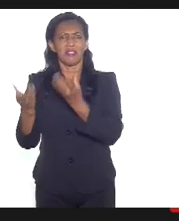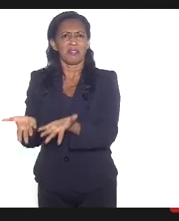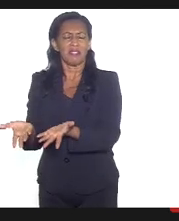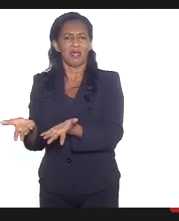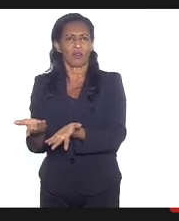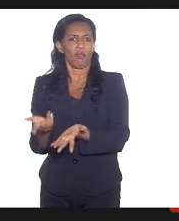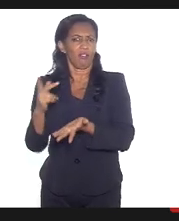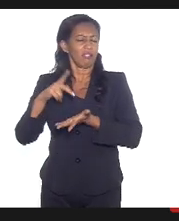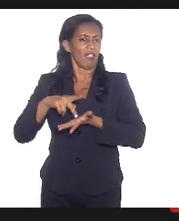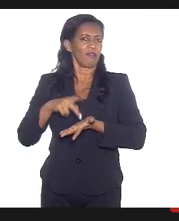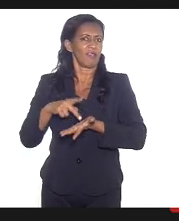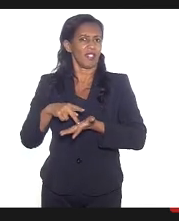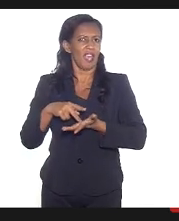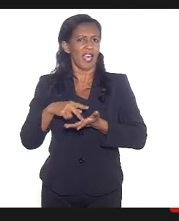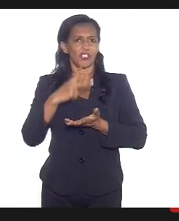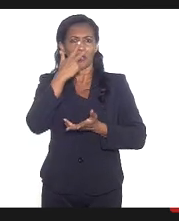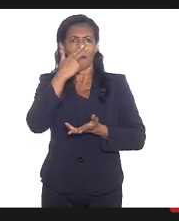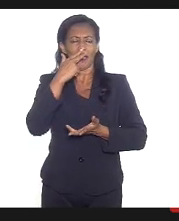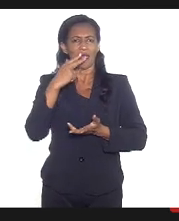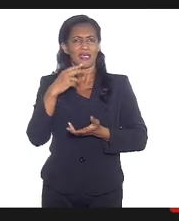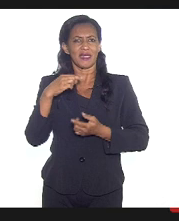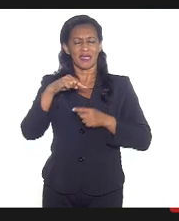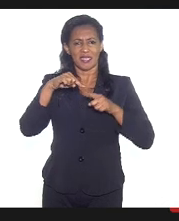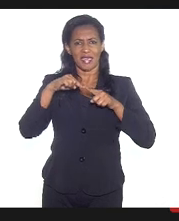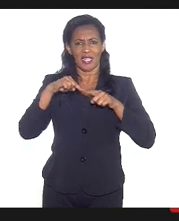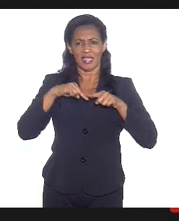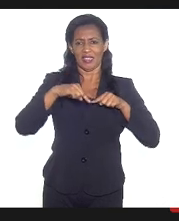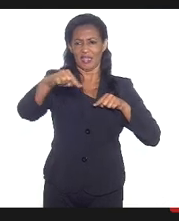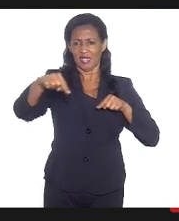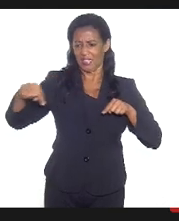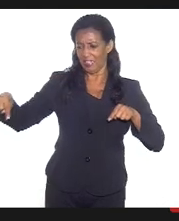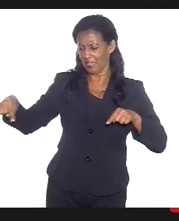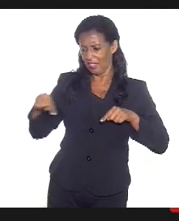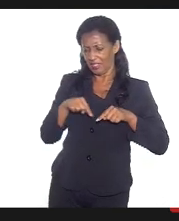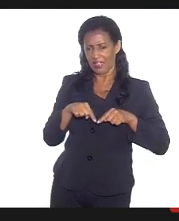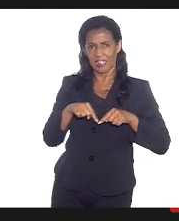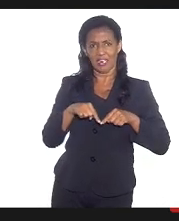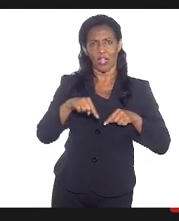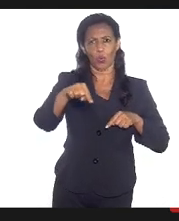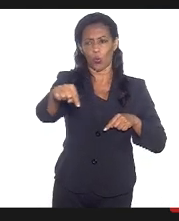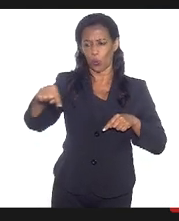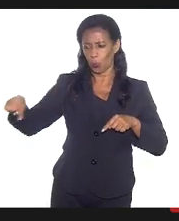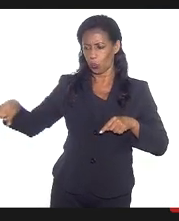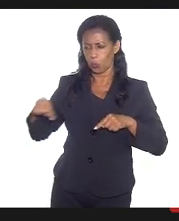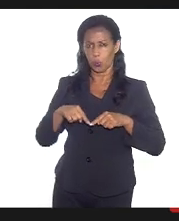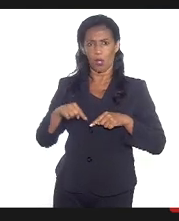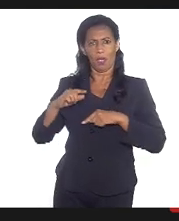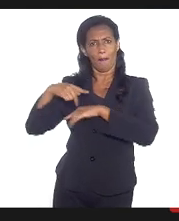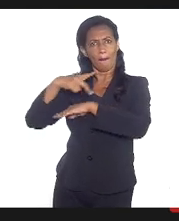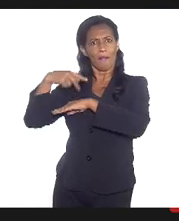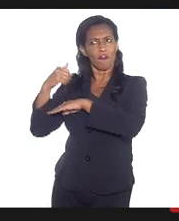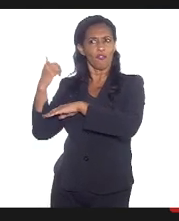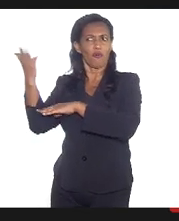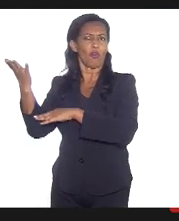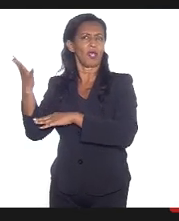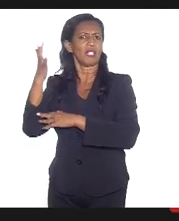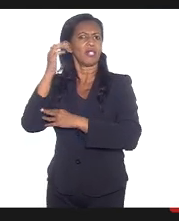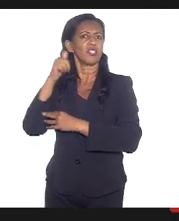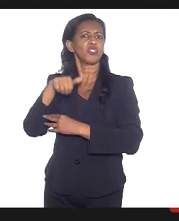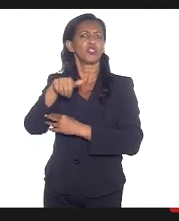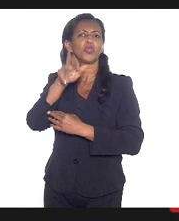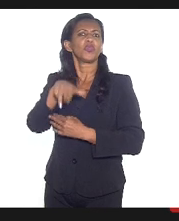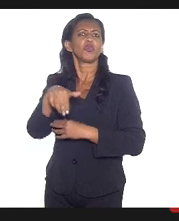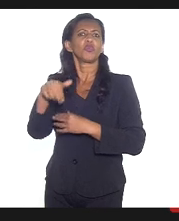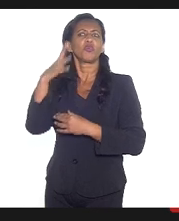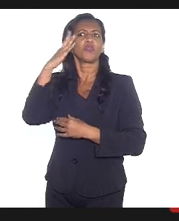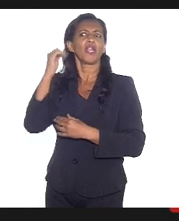Na verdade, houve uma triangulação, né? Houve uma nota fiscal dessa holandesa para um outro destinatário final no exterior e a gente não soube qual foi o valor final